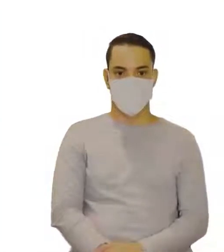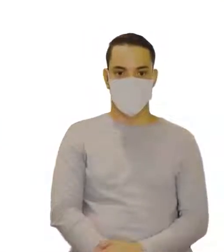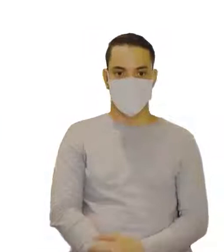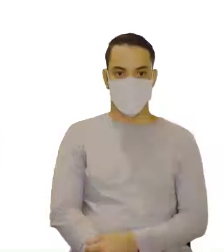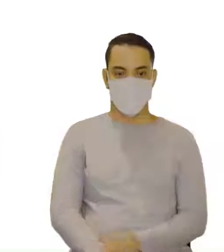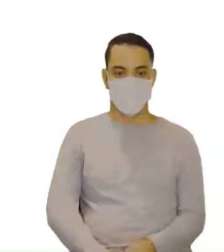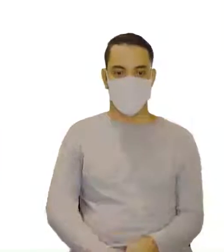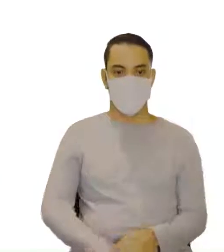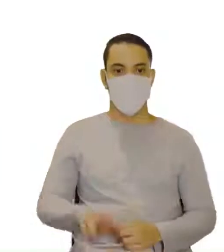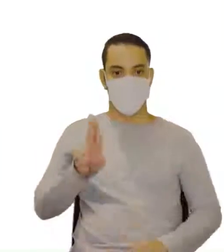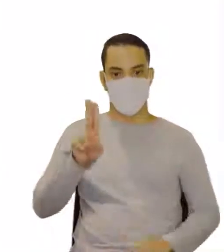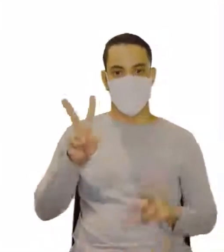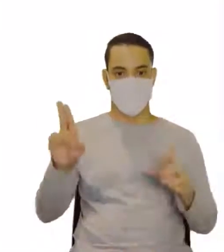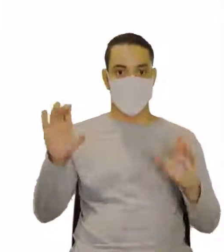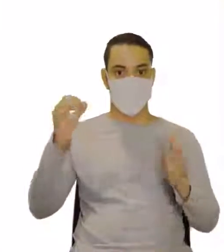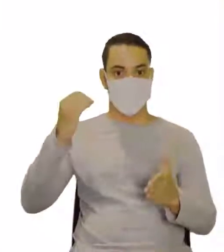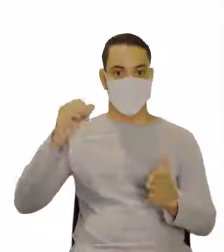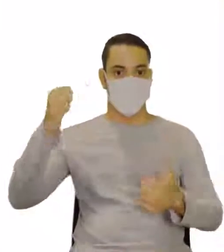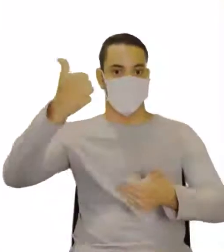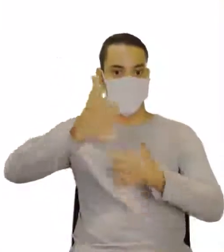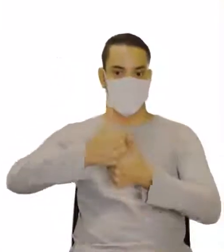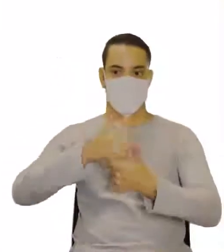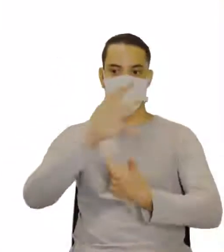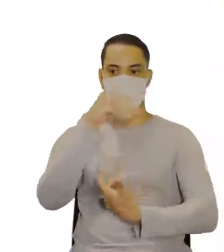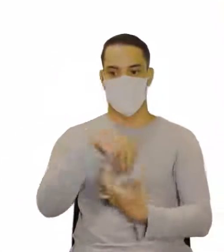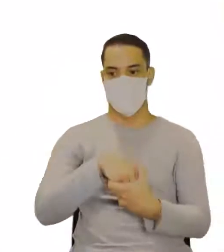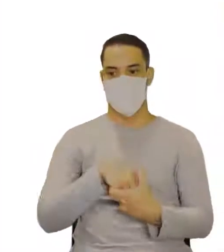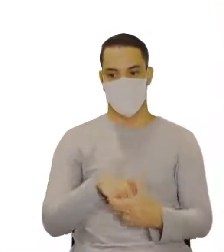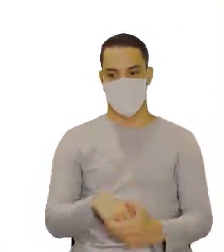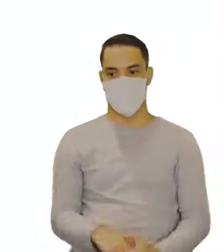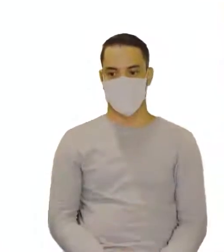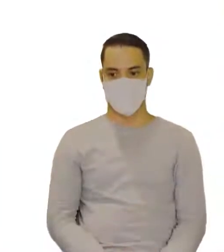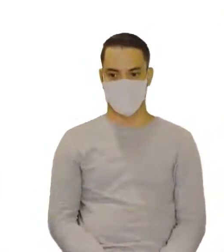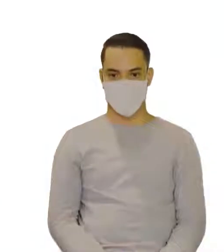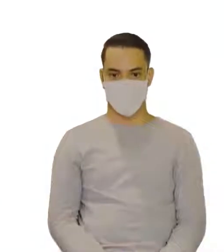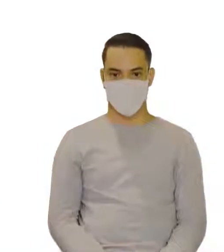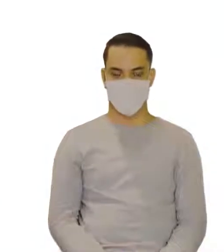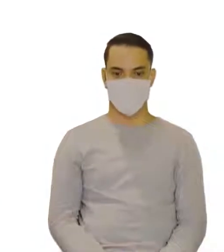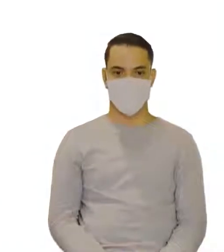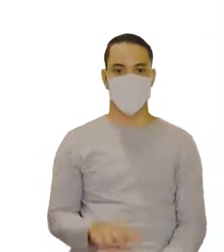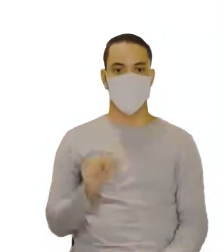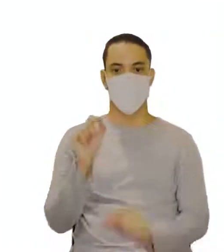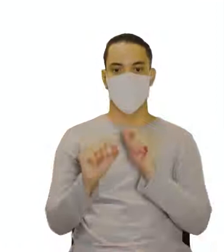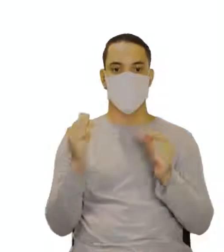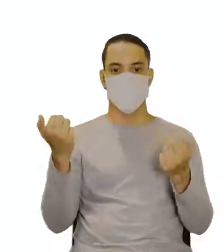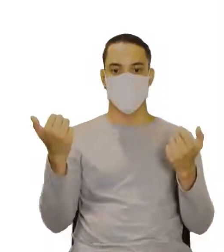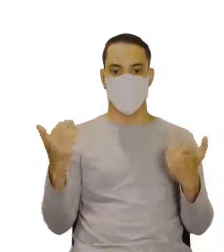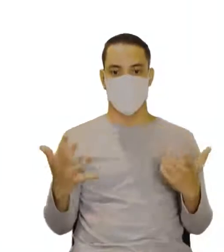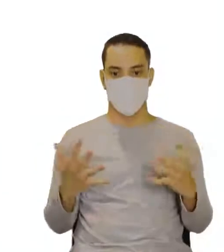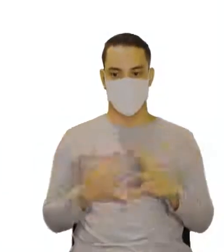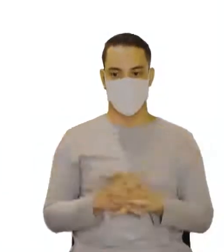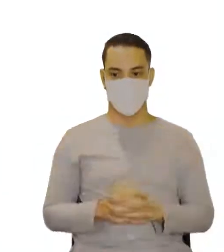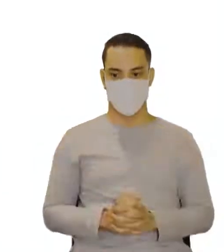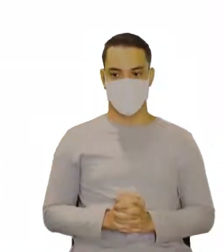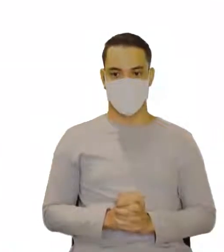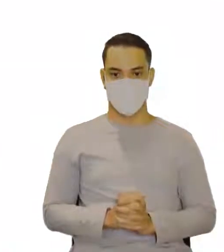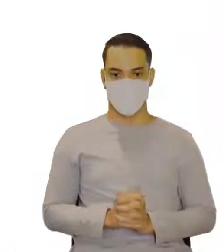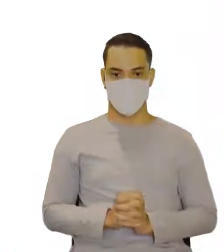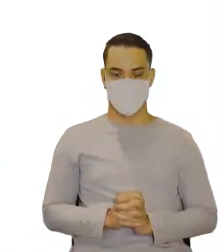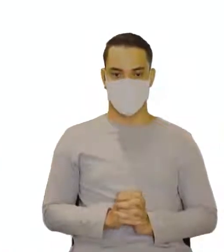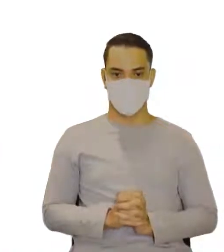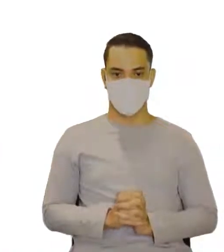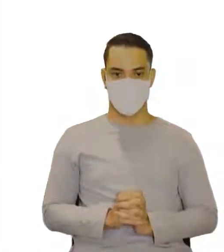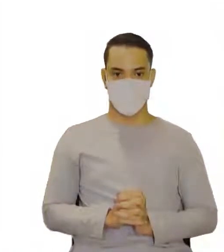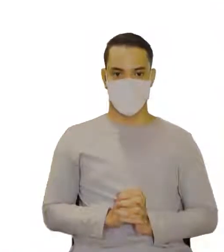a zero, substituindo aqui, olha só. O que nós podemos fazer aqui? Eu